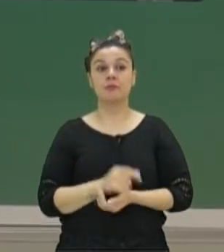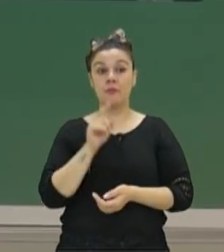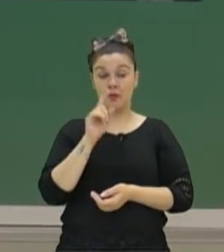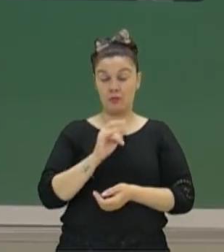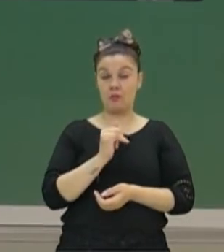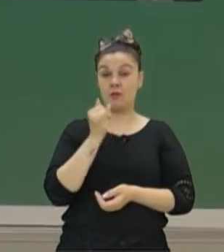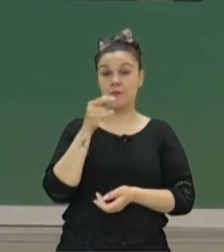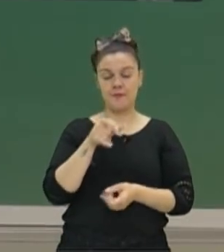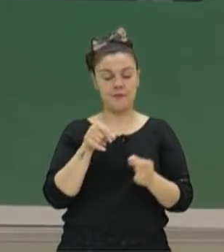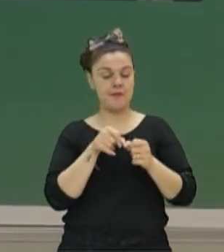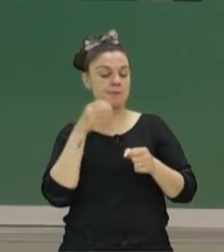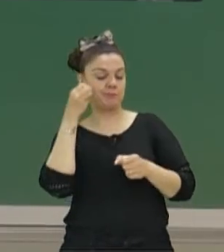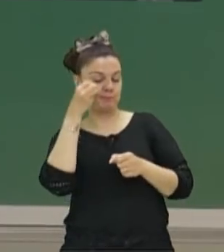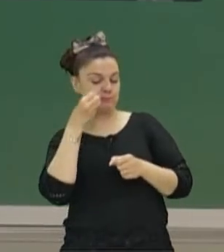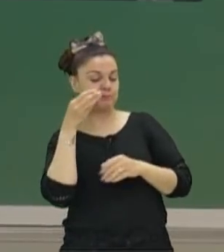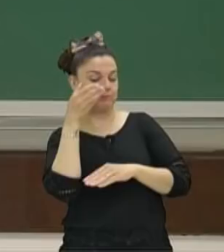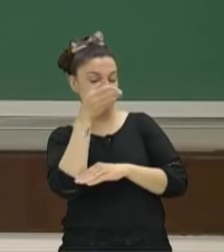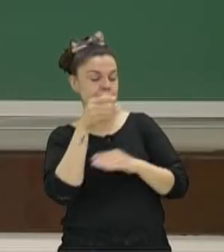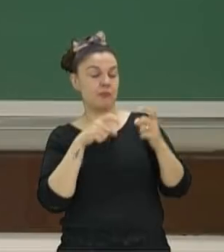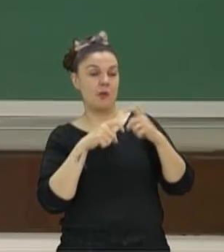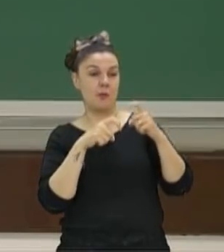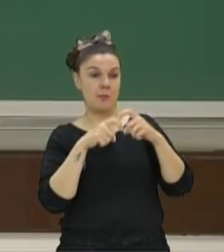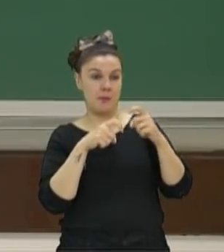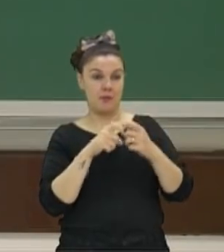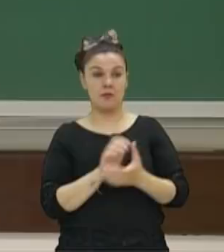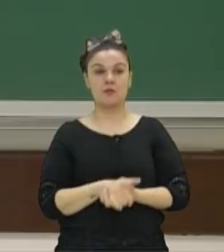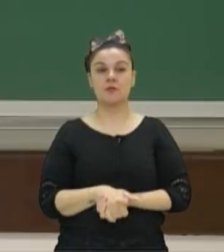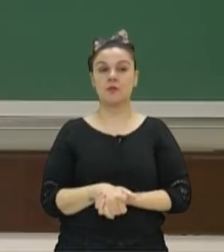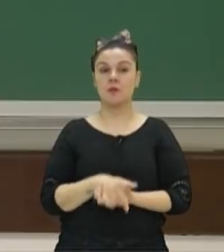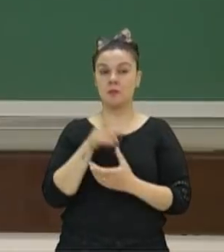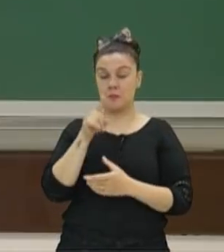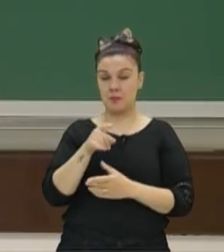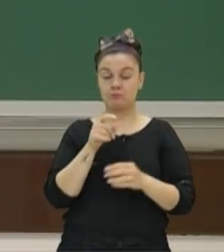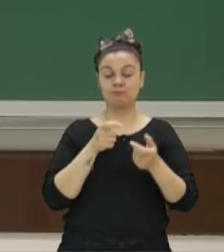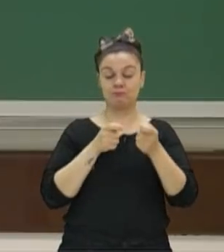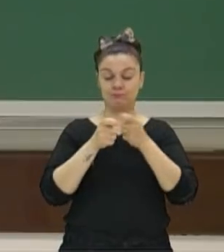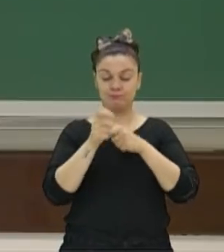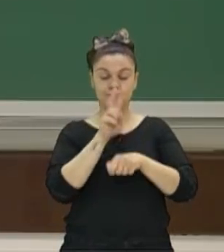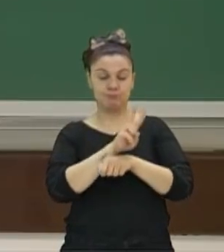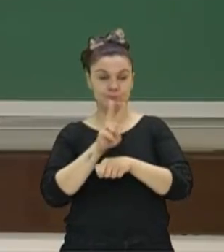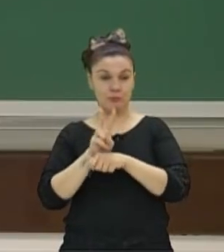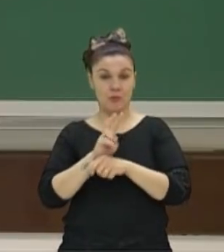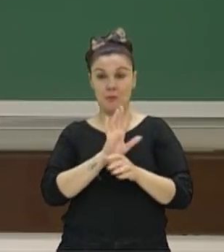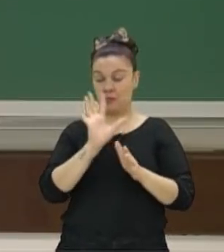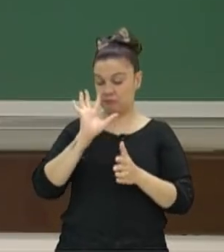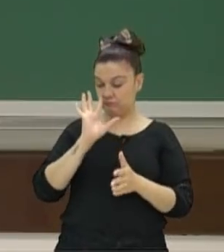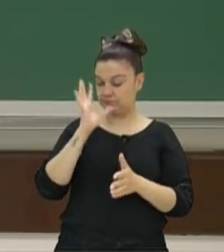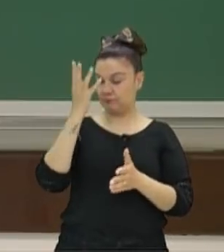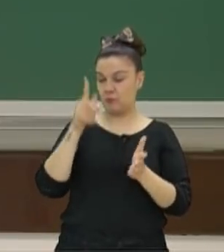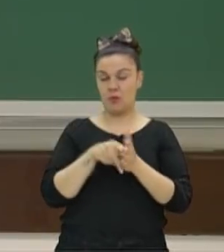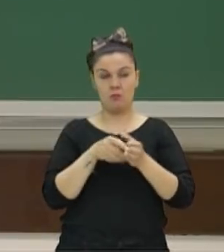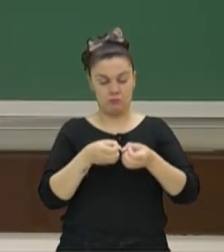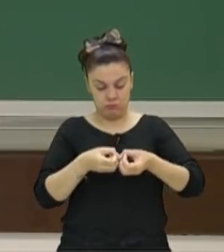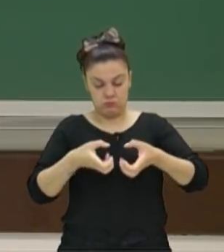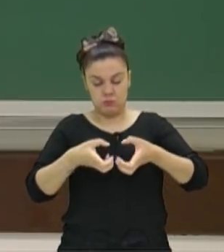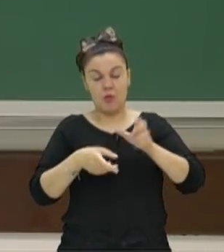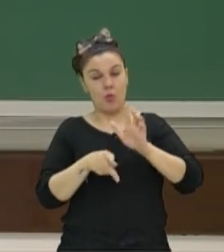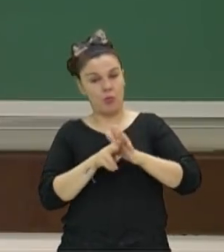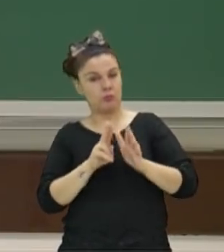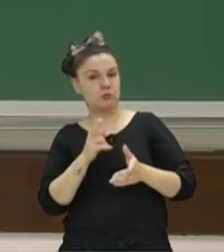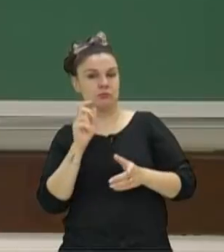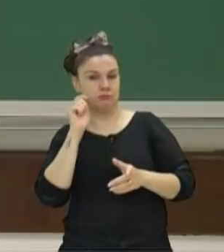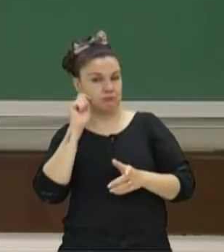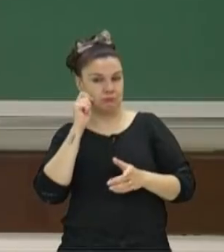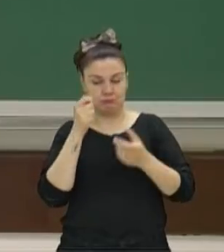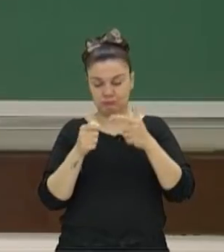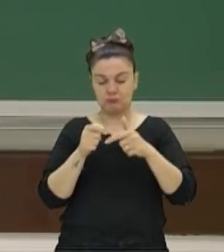super importante esses exames de rotina. O homem precisa fazer o acompanhamento, né? Para que não haja o crescimento de tumores,